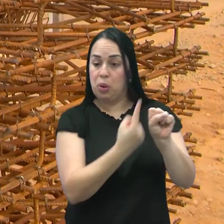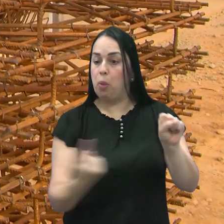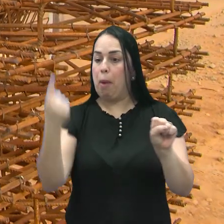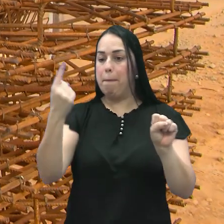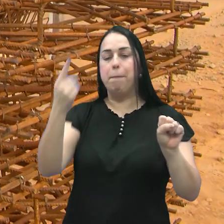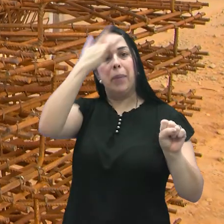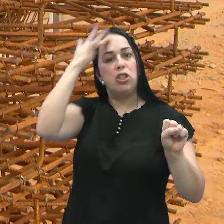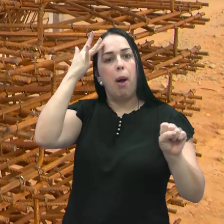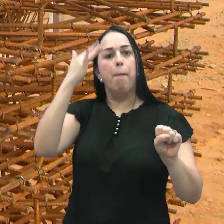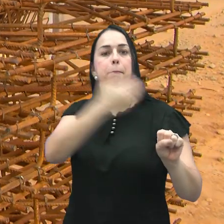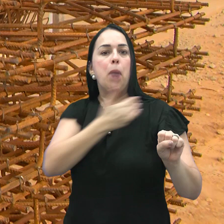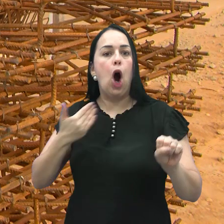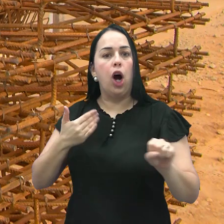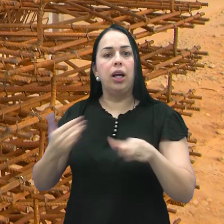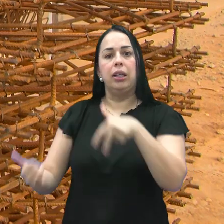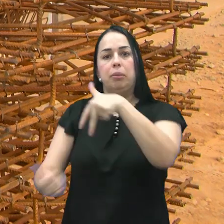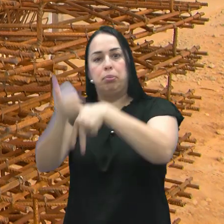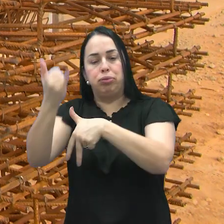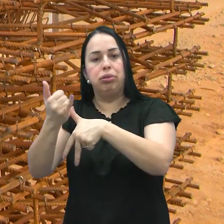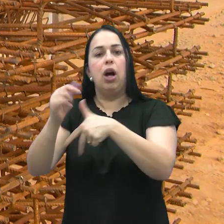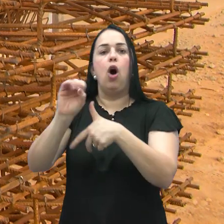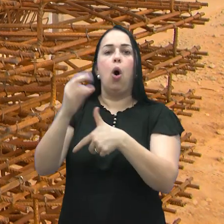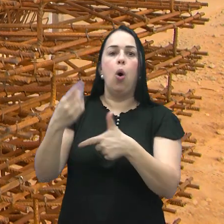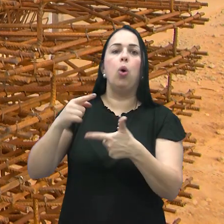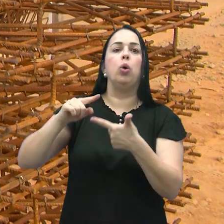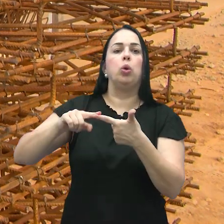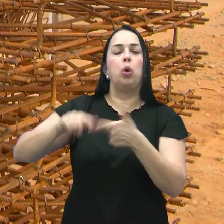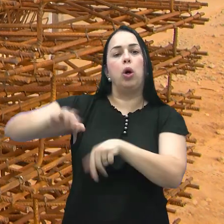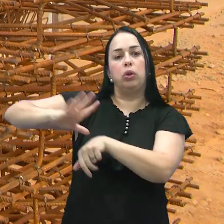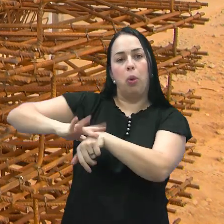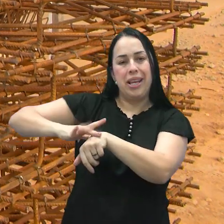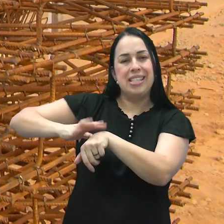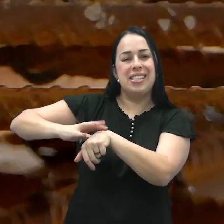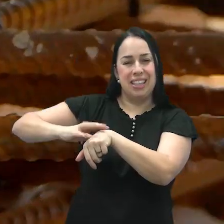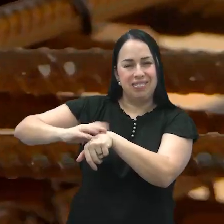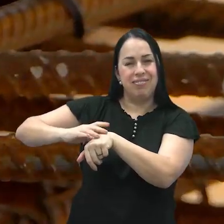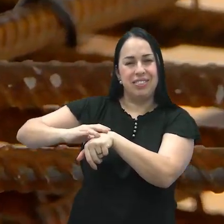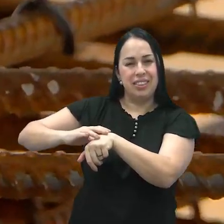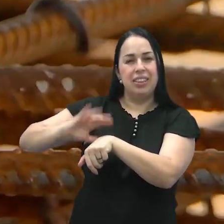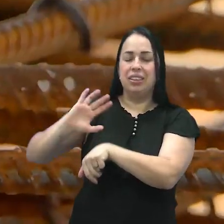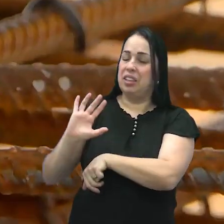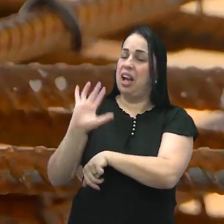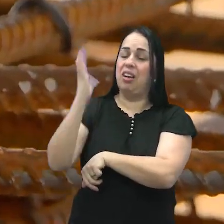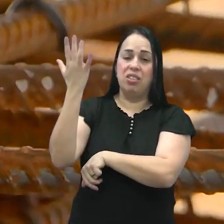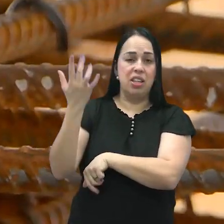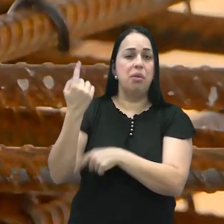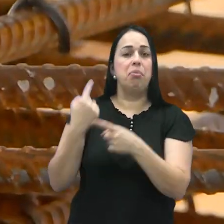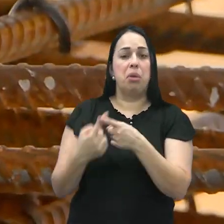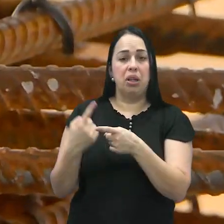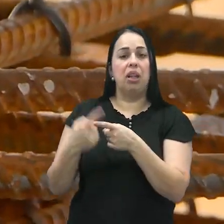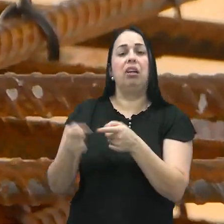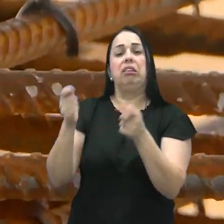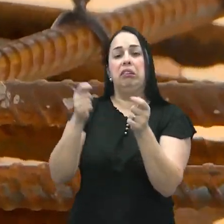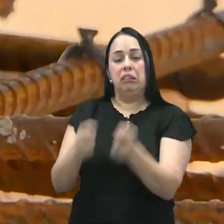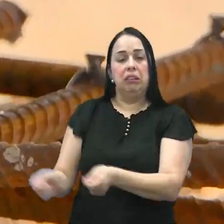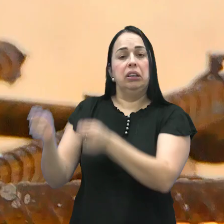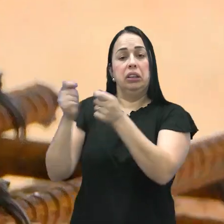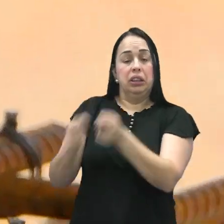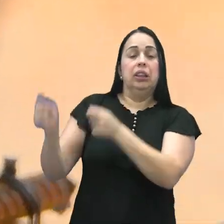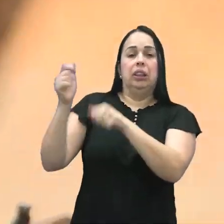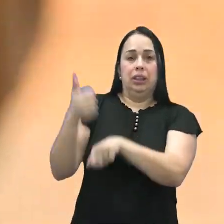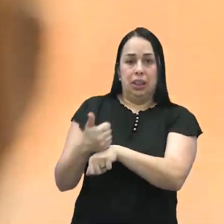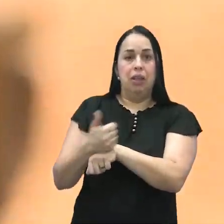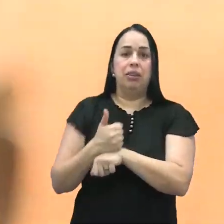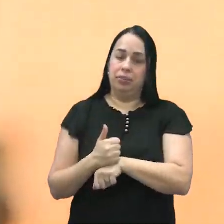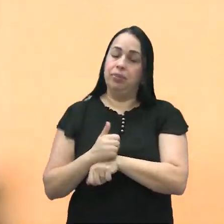um trabalhador morre no Brasil por acidente no trabalho ou doença laboral, condição de saúde que surge em razão da